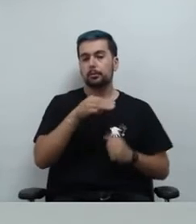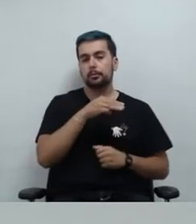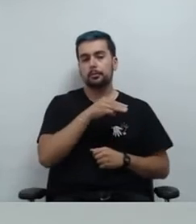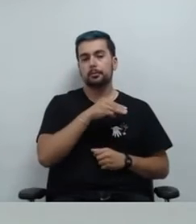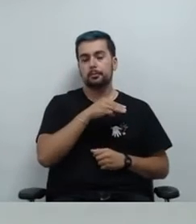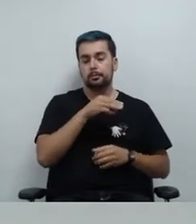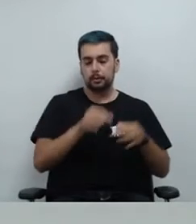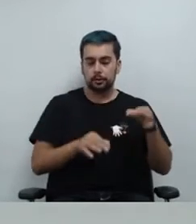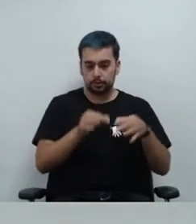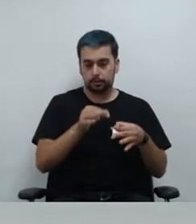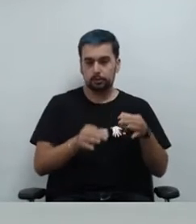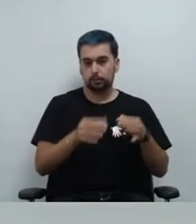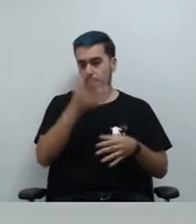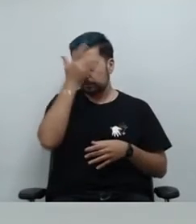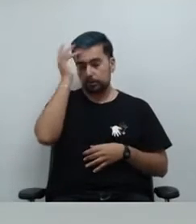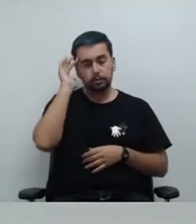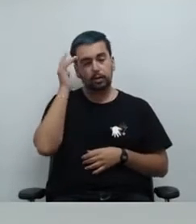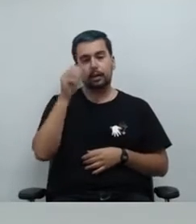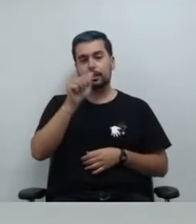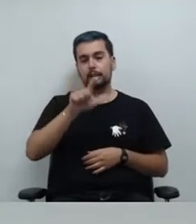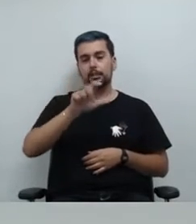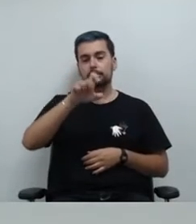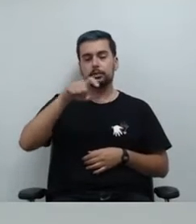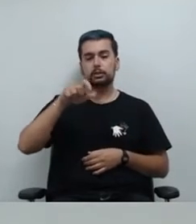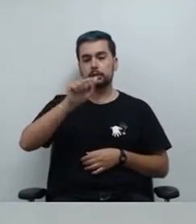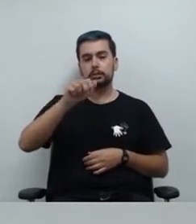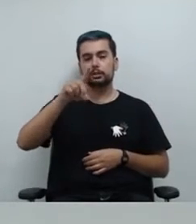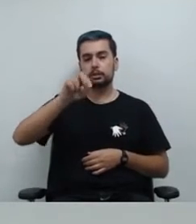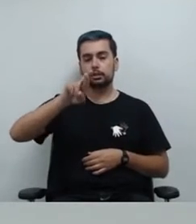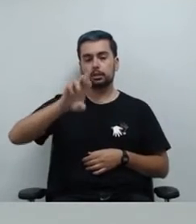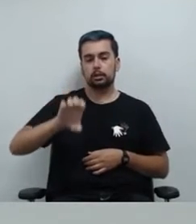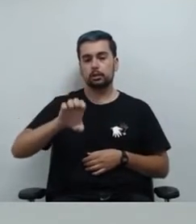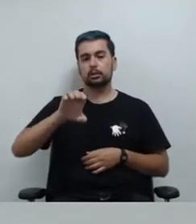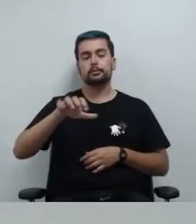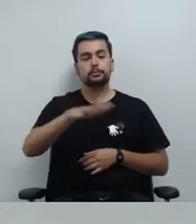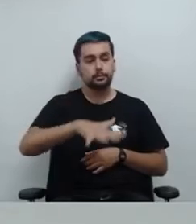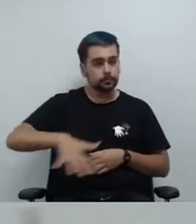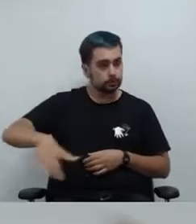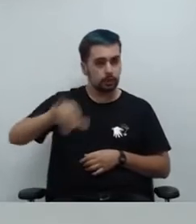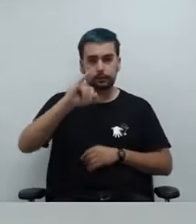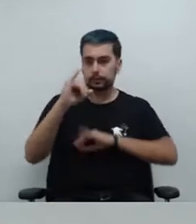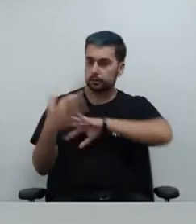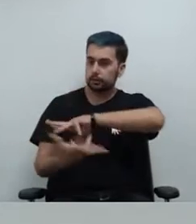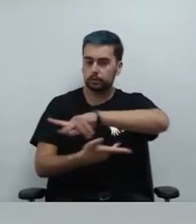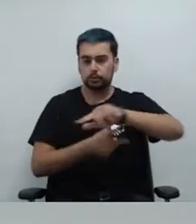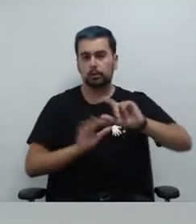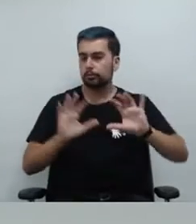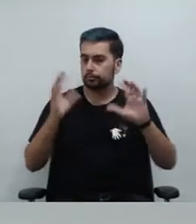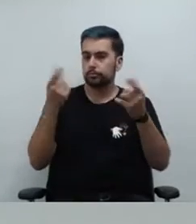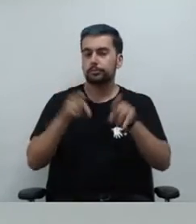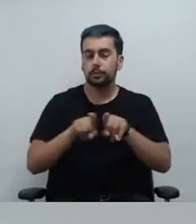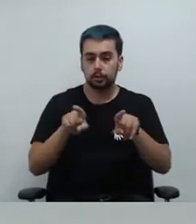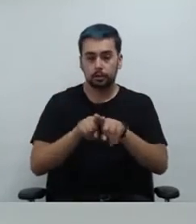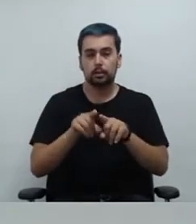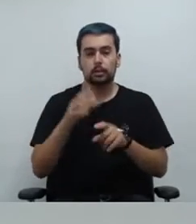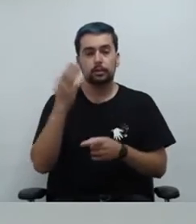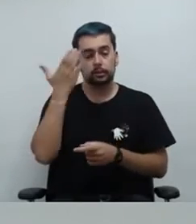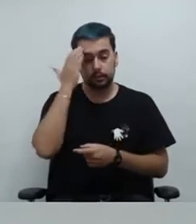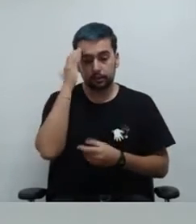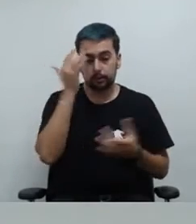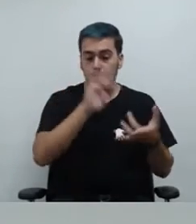de Moraes. Essa incidência nacional também se dá em cenário internacional, entendendo que a